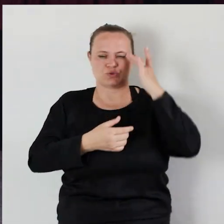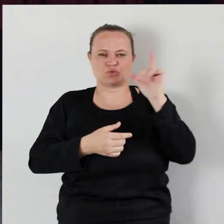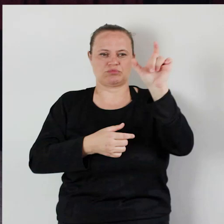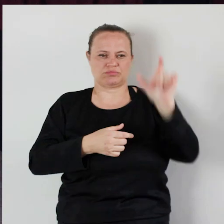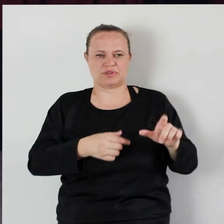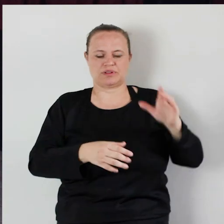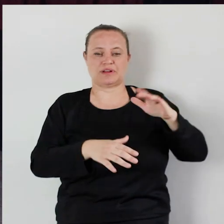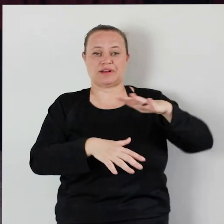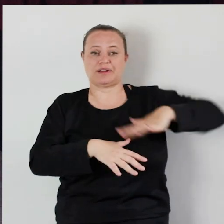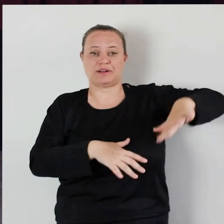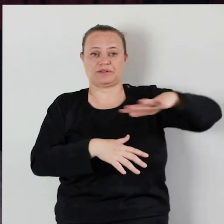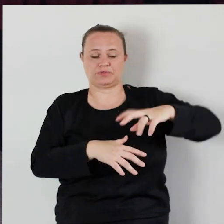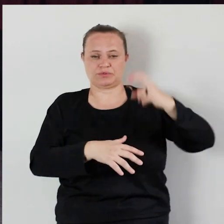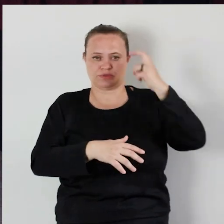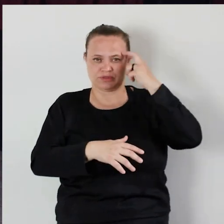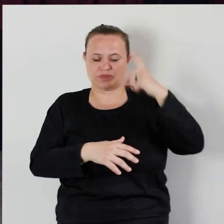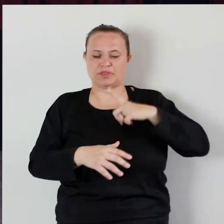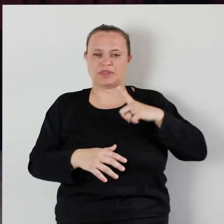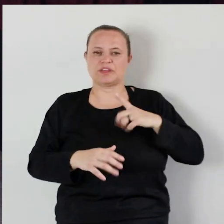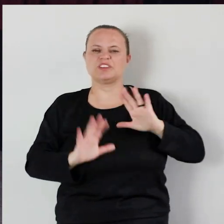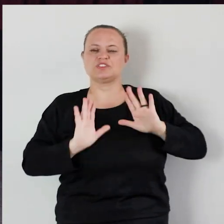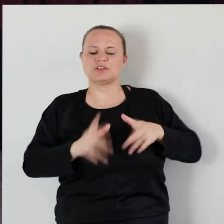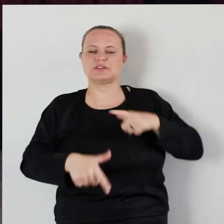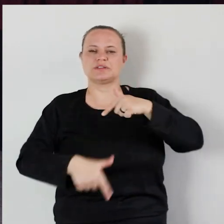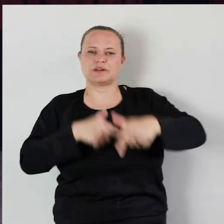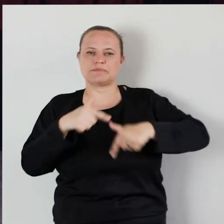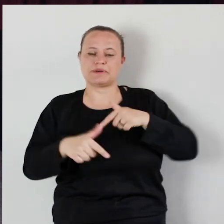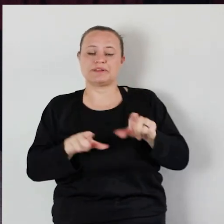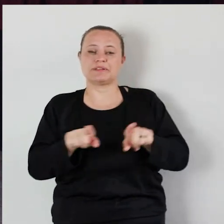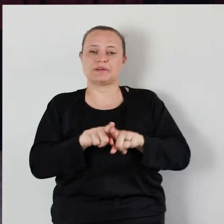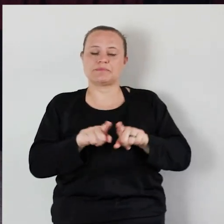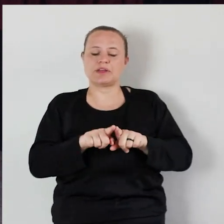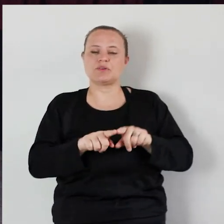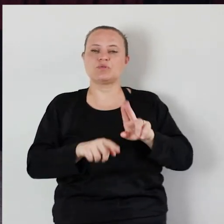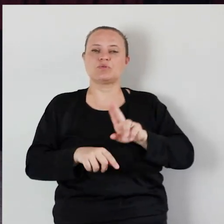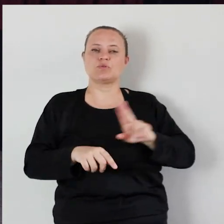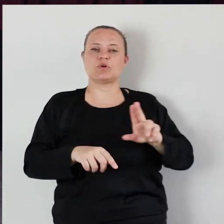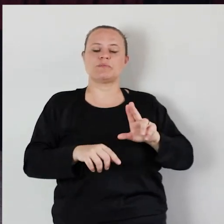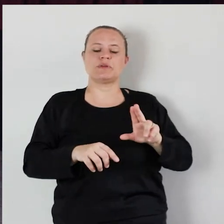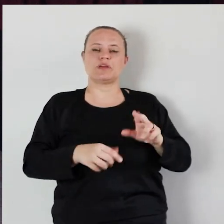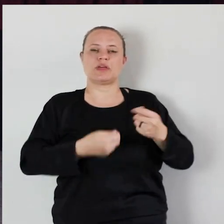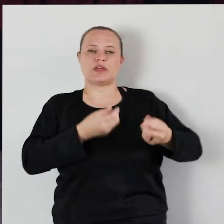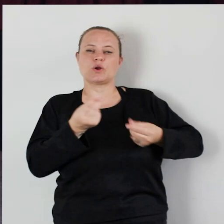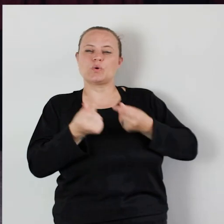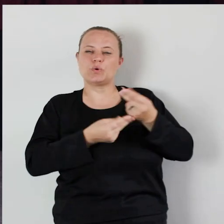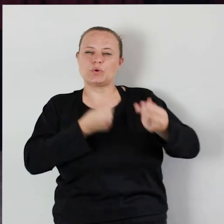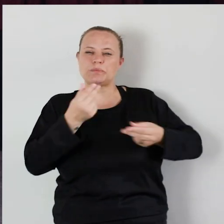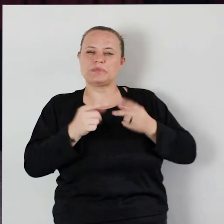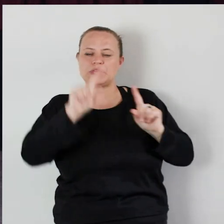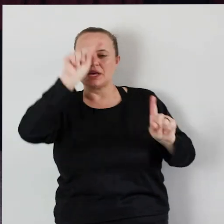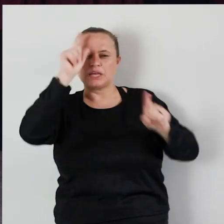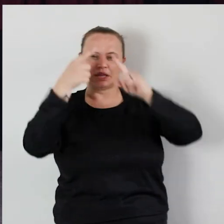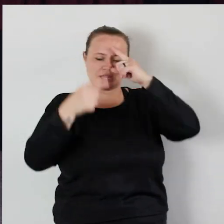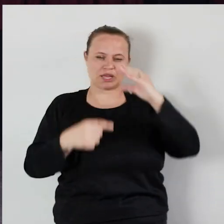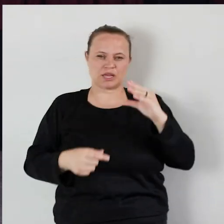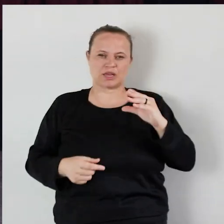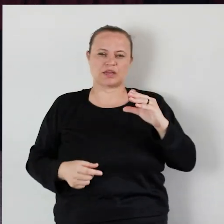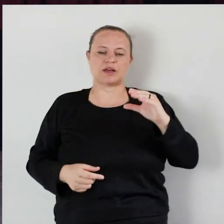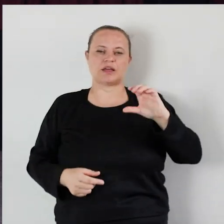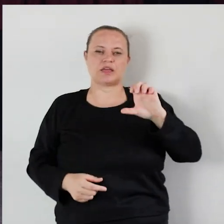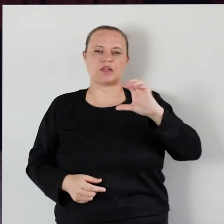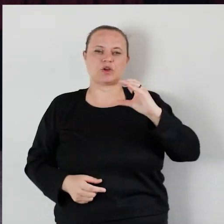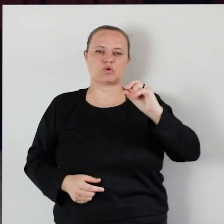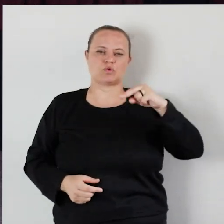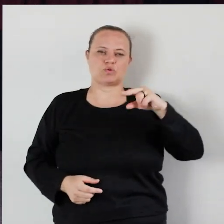quanto poder interagir também, né, com as pessoas que atuam. Tem um trabalho também, desde PIBIC, que é